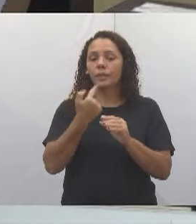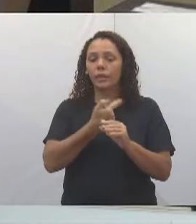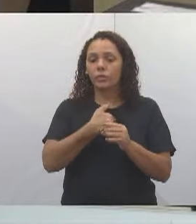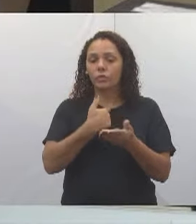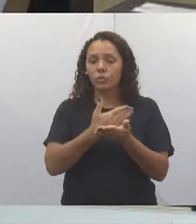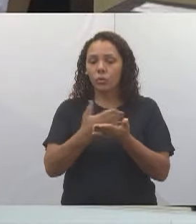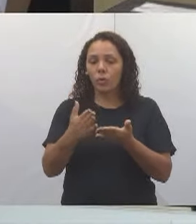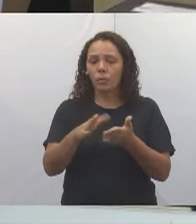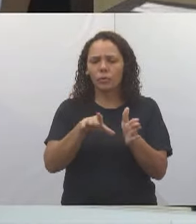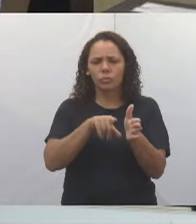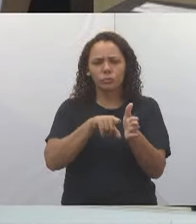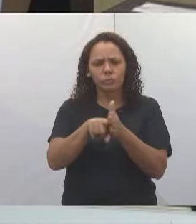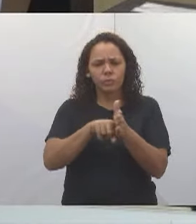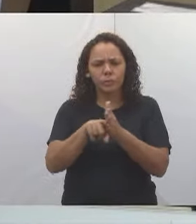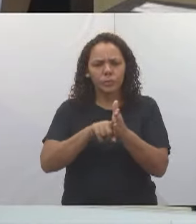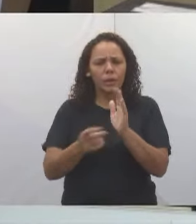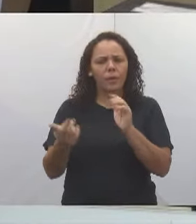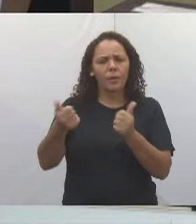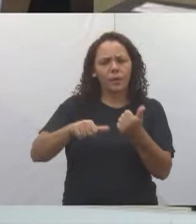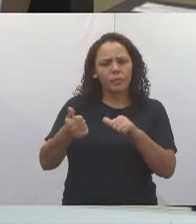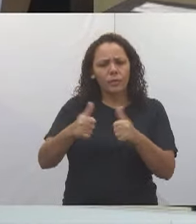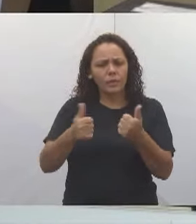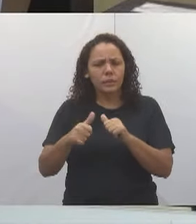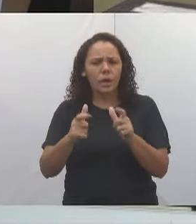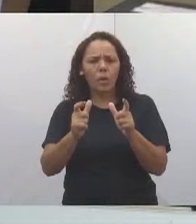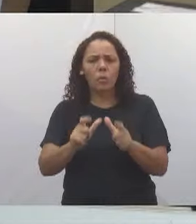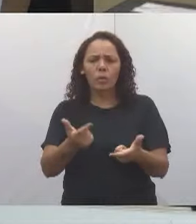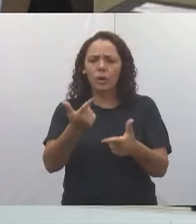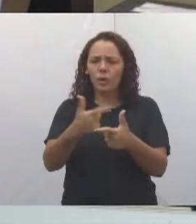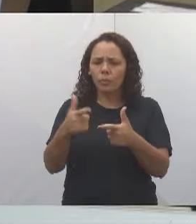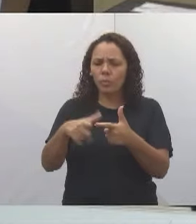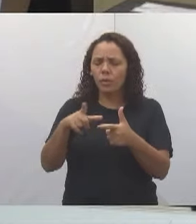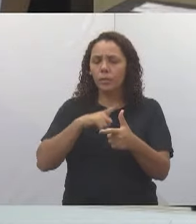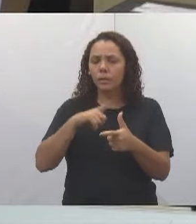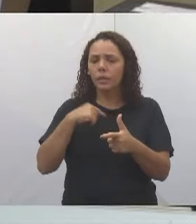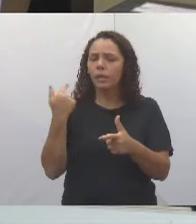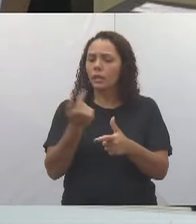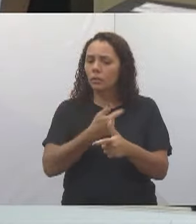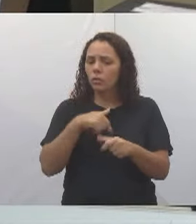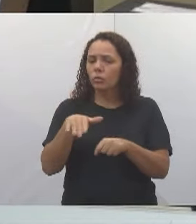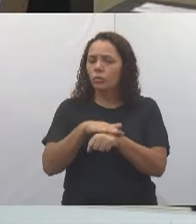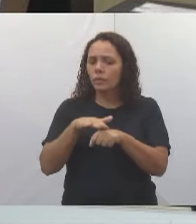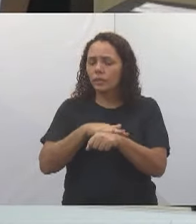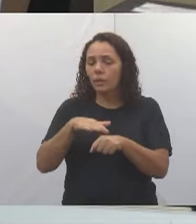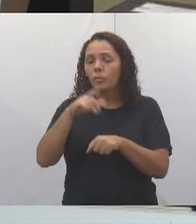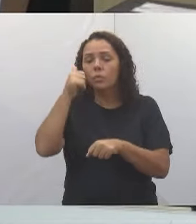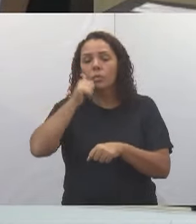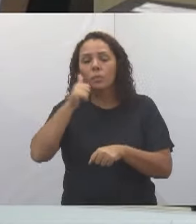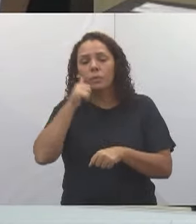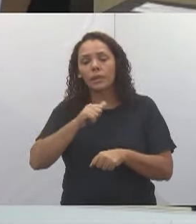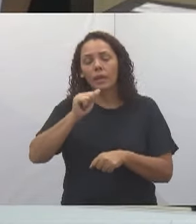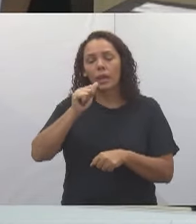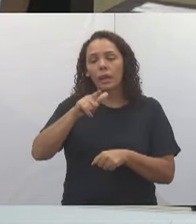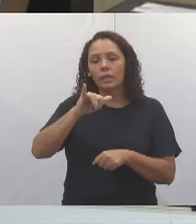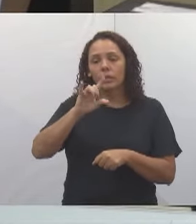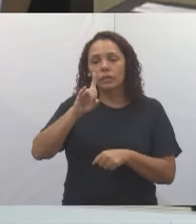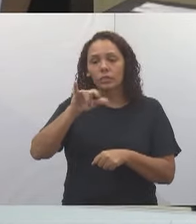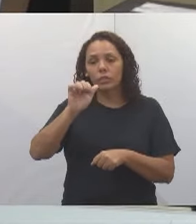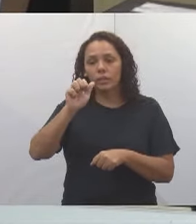avaliar. Então, pode mandar. Onde tem problema, a gente senta com a Lidiane e tenta resolver. A gente